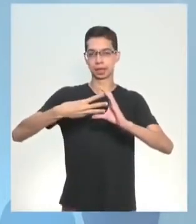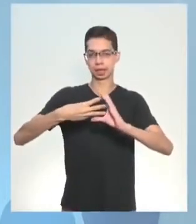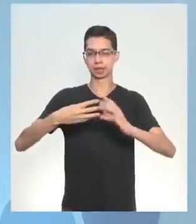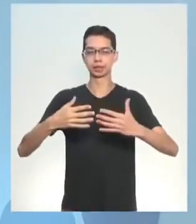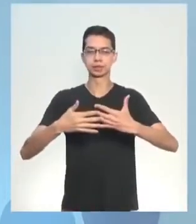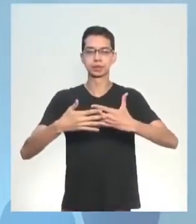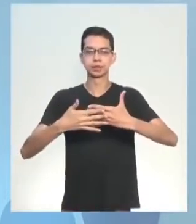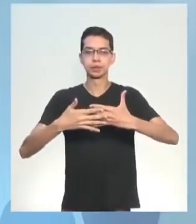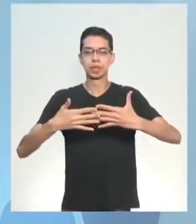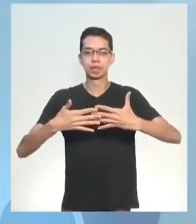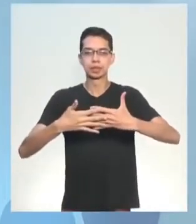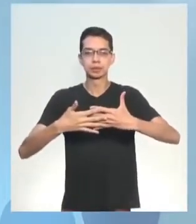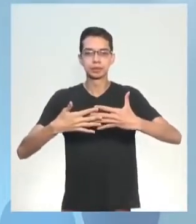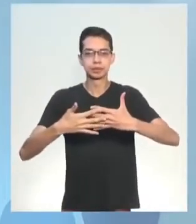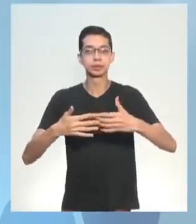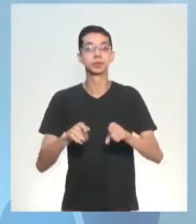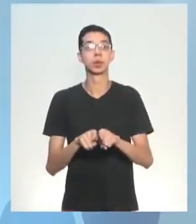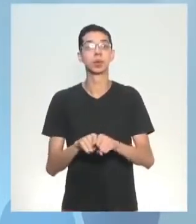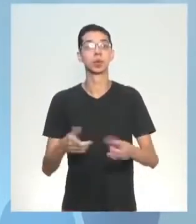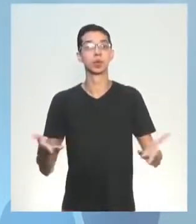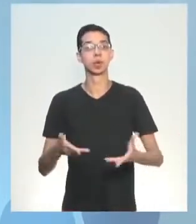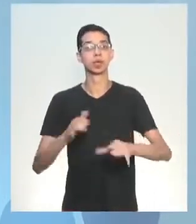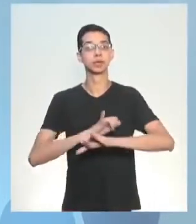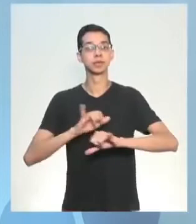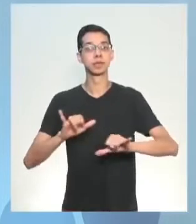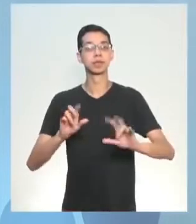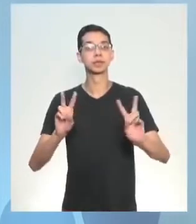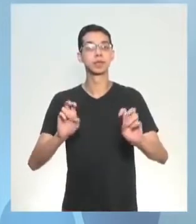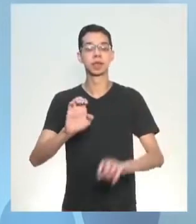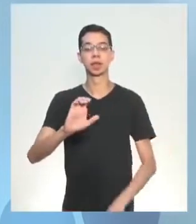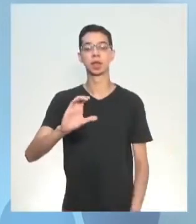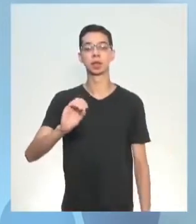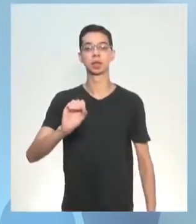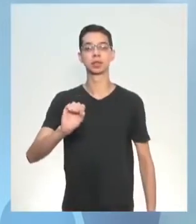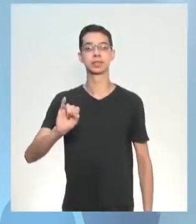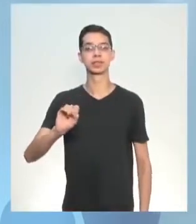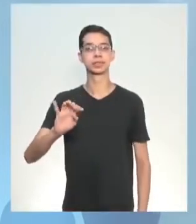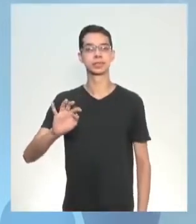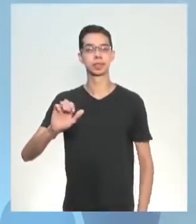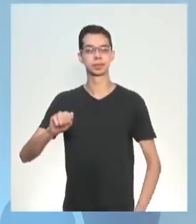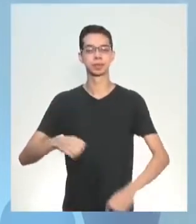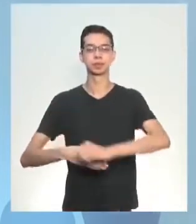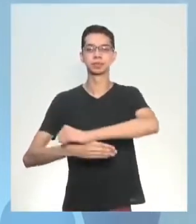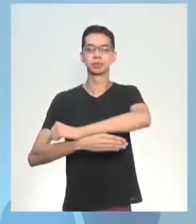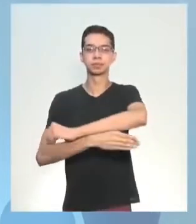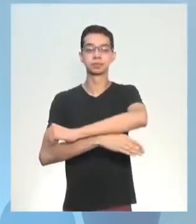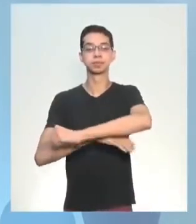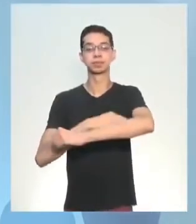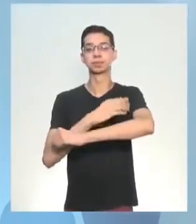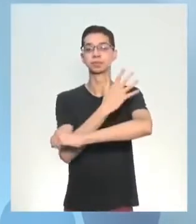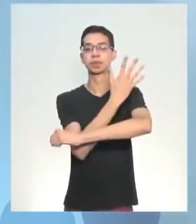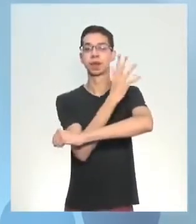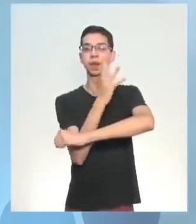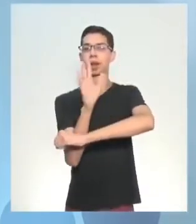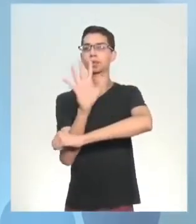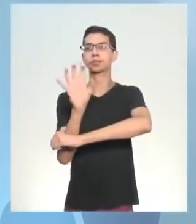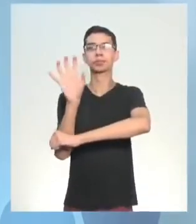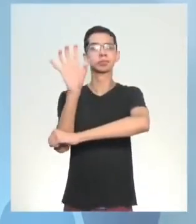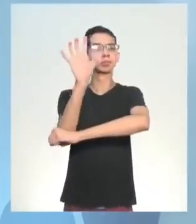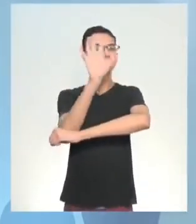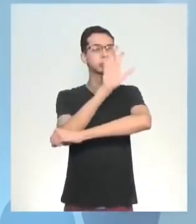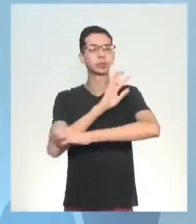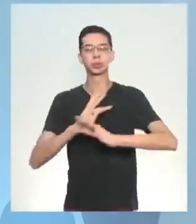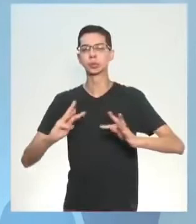pouquinho o foco. A gente vai começar a falar sobre os ecossistemas do Brasil. Tá? Mas antes, a gente precisa entender essa história, se